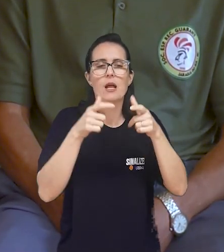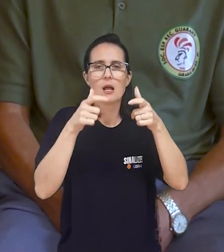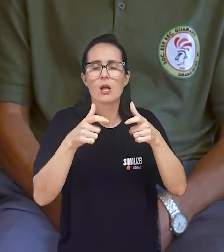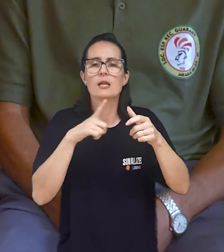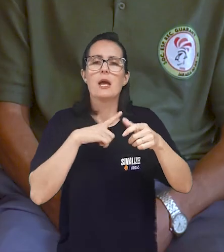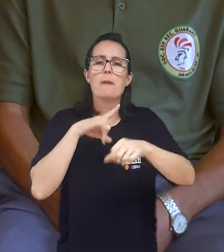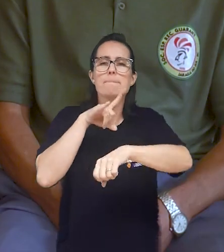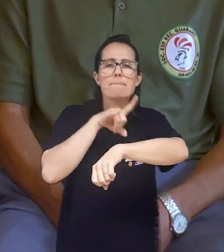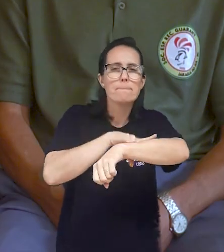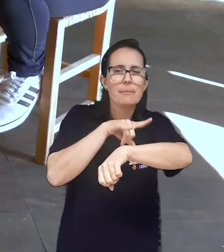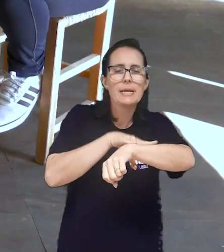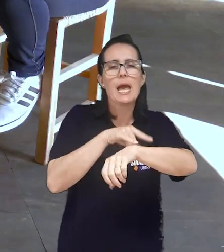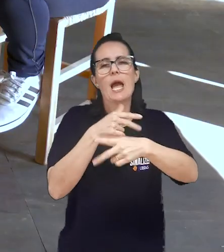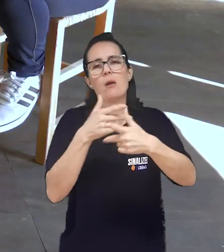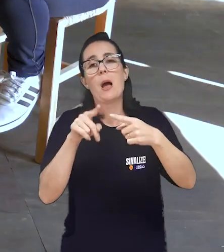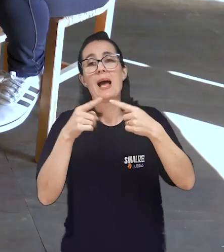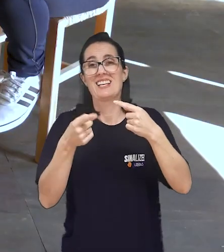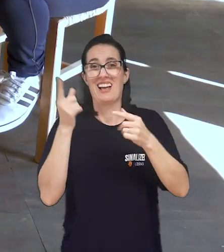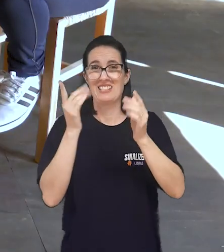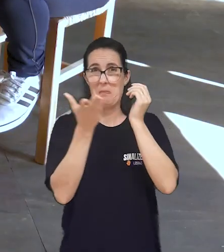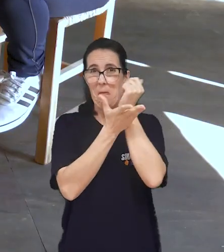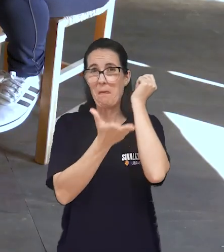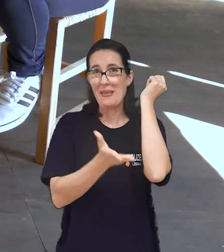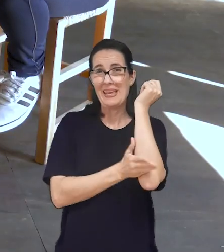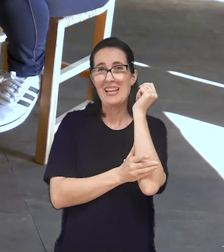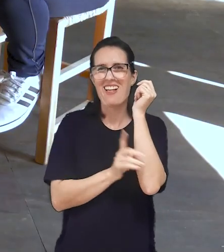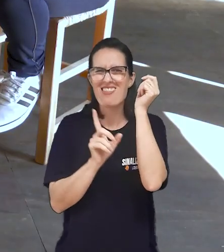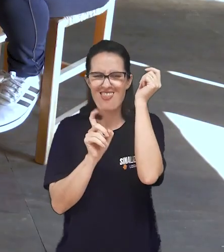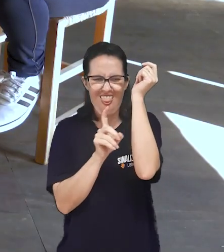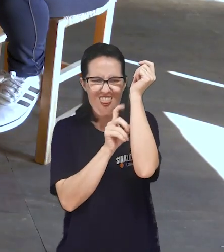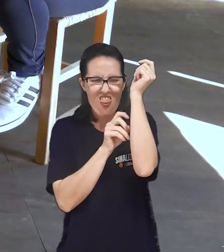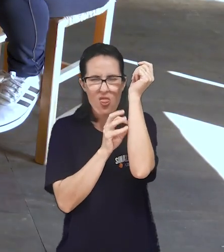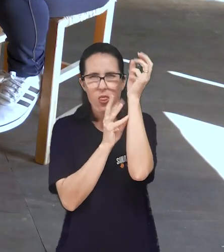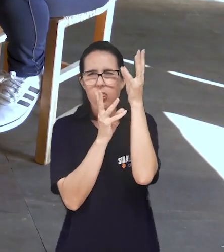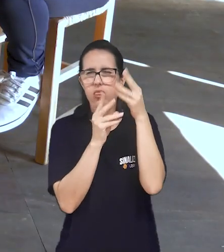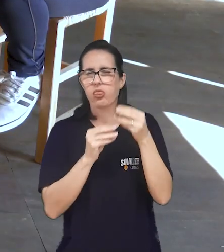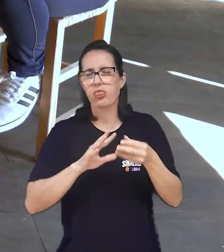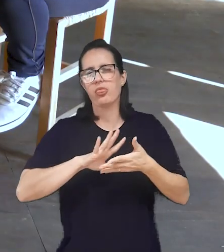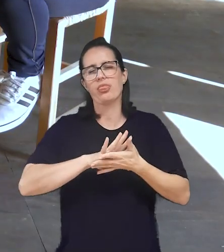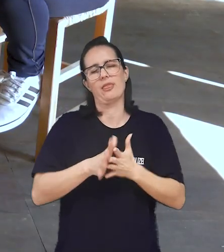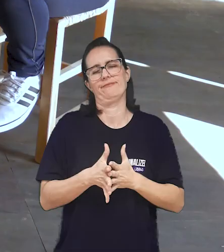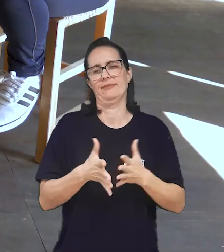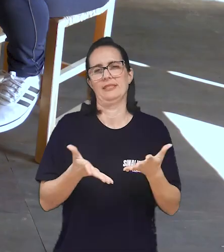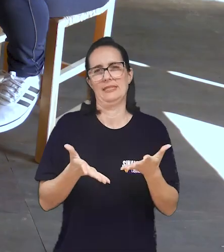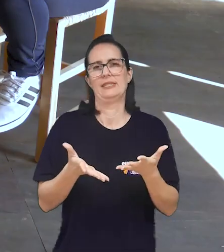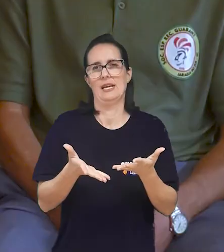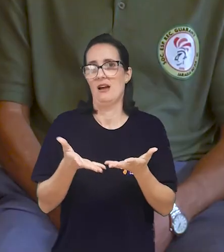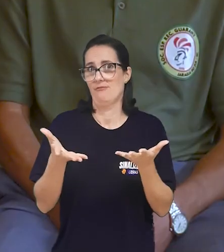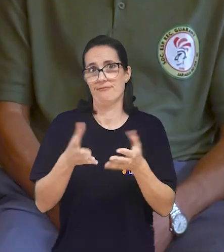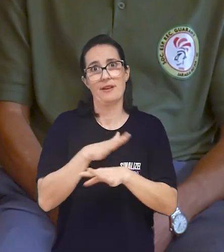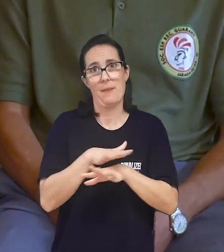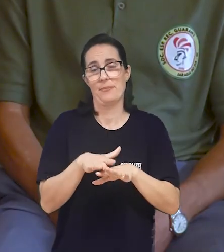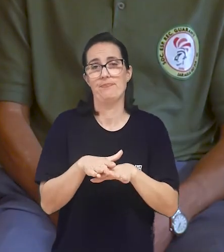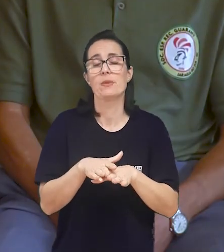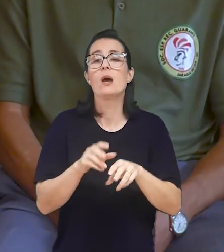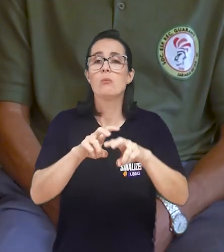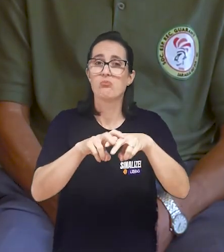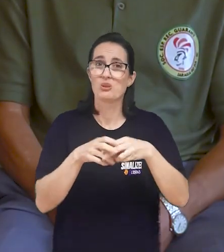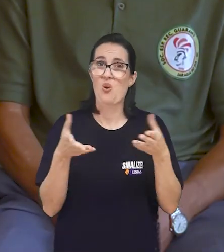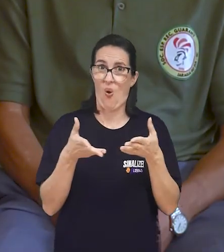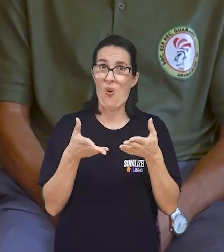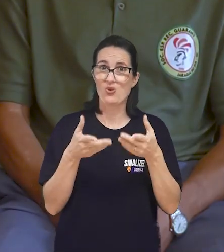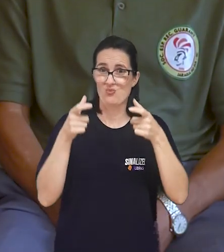mais, mas devido à infestação de cupins a gente teve que demolir e hoje não tem mais. Então hoje a